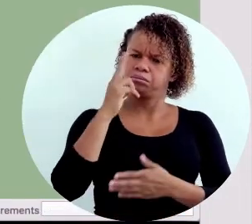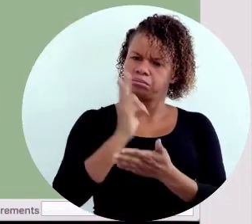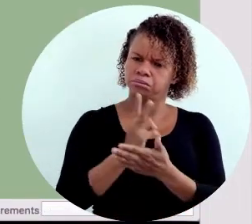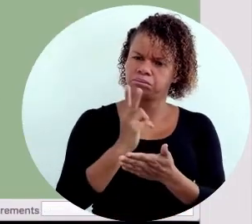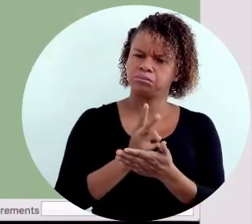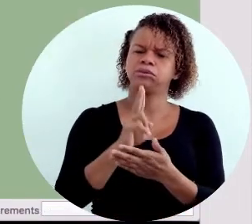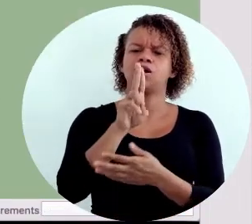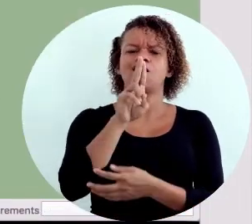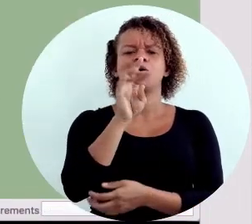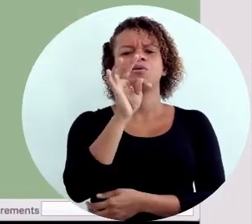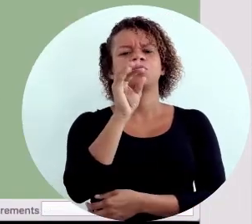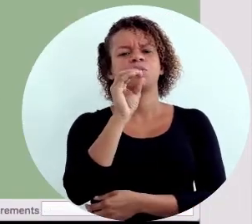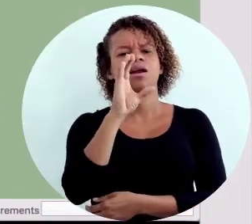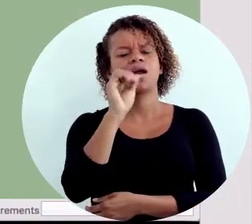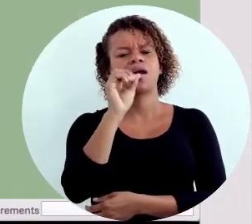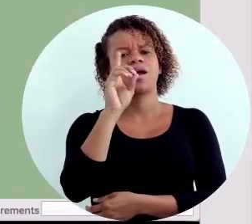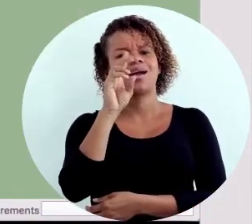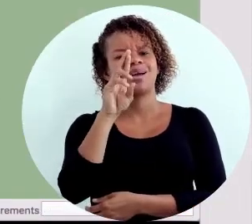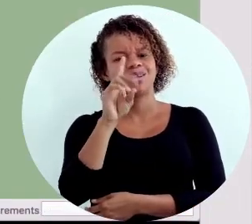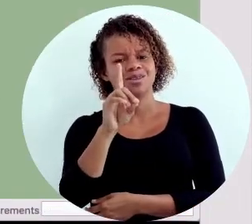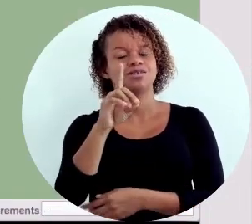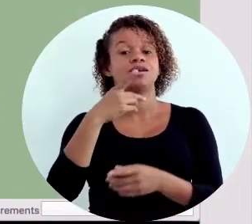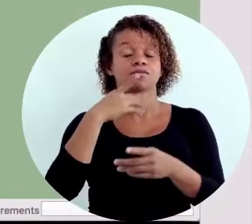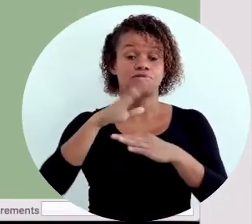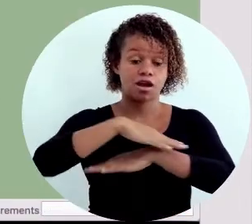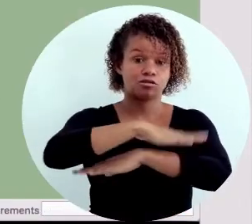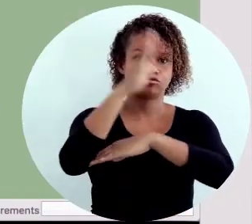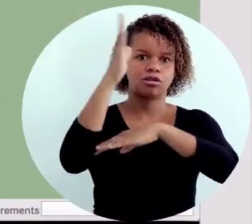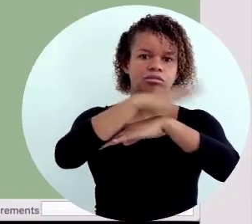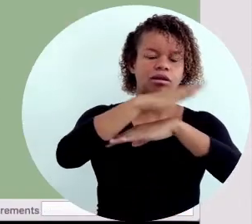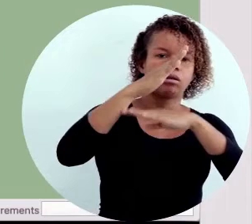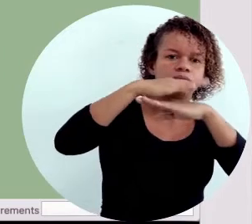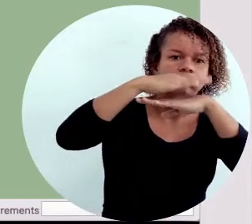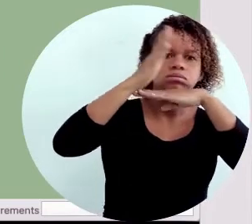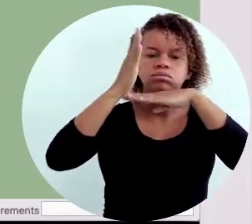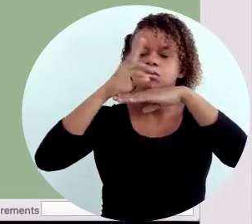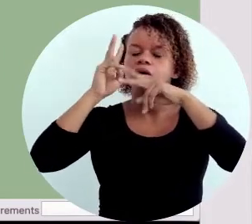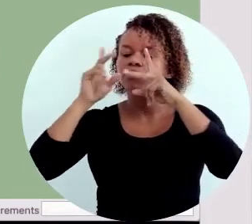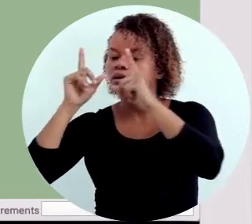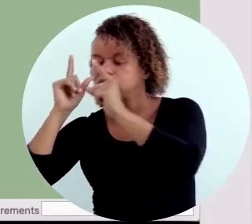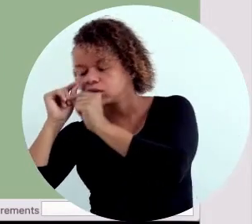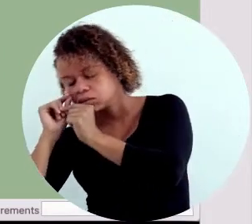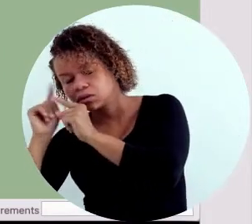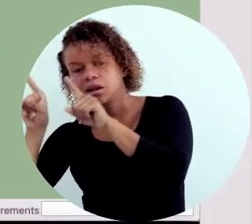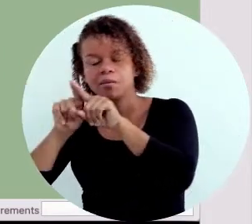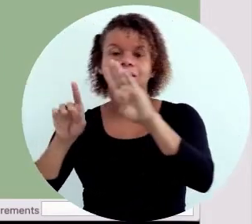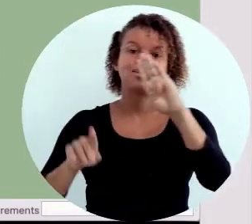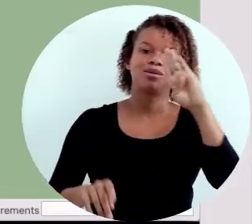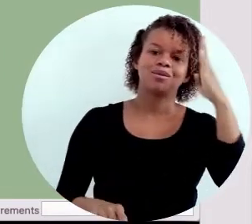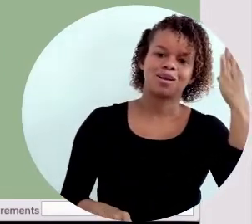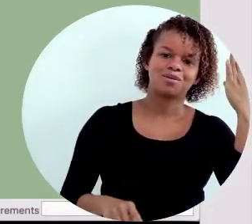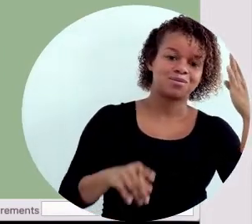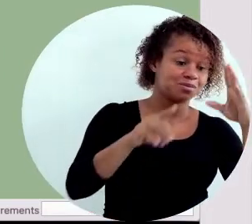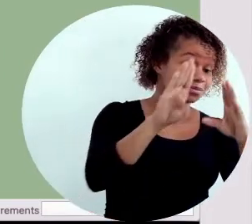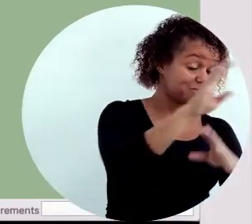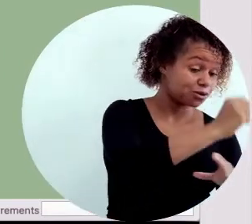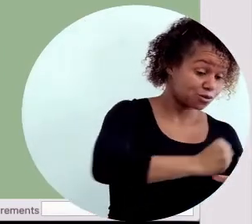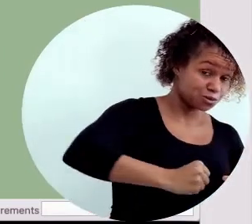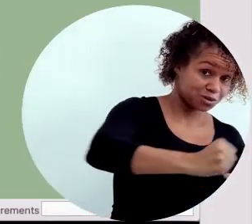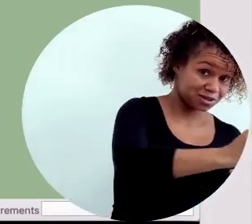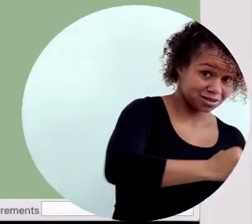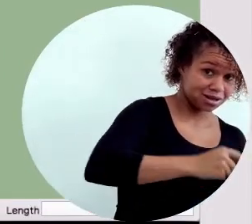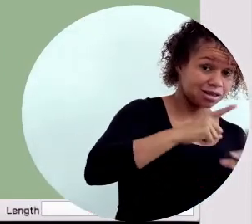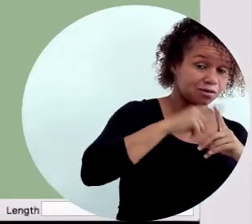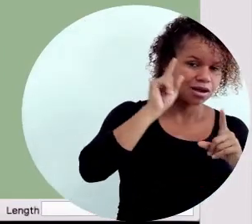E da mesma forma como no AutoCAD, eu vou definir as janelas, as aberturas do dormitório e da cozinha. Clicando